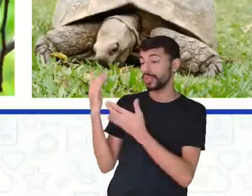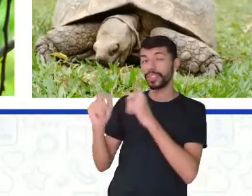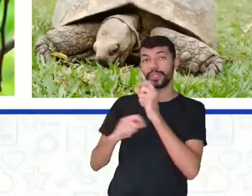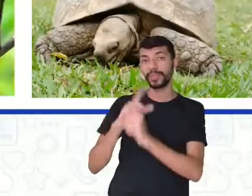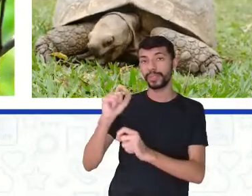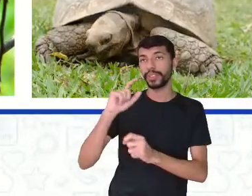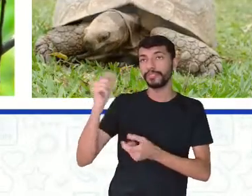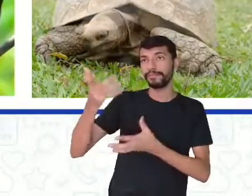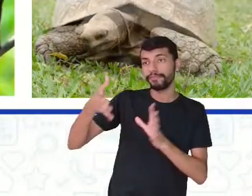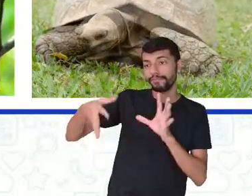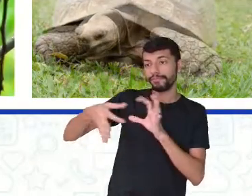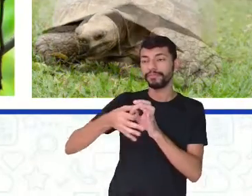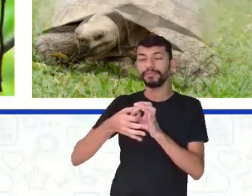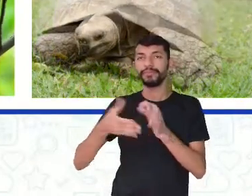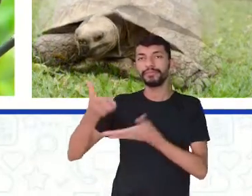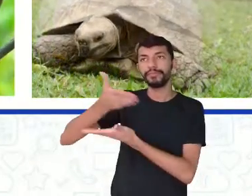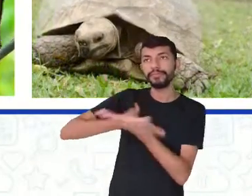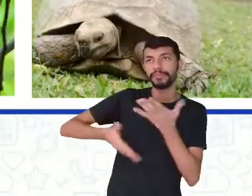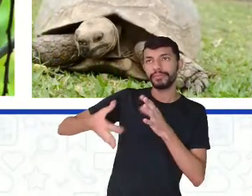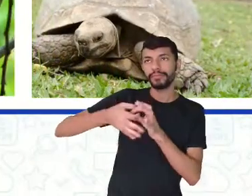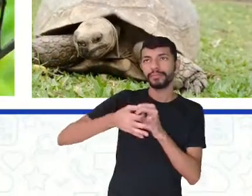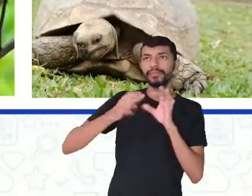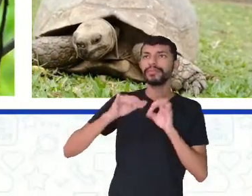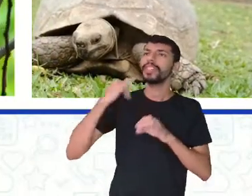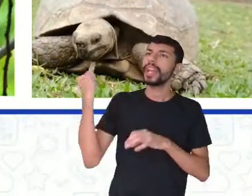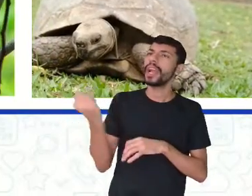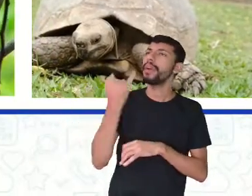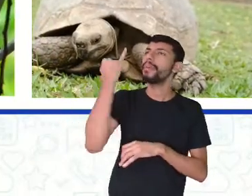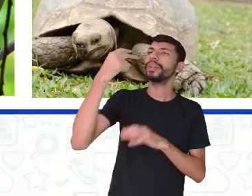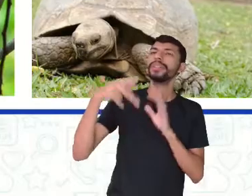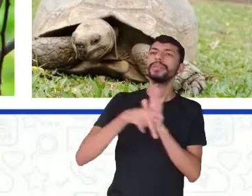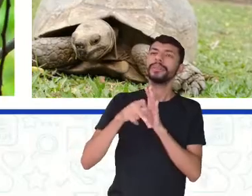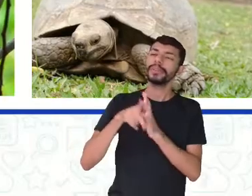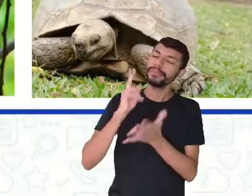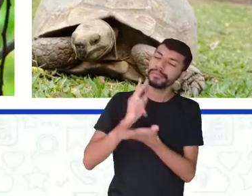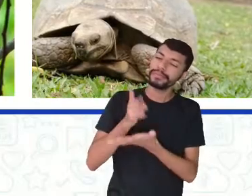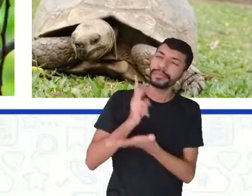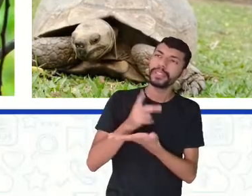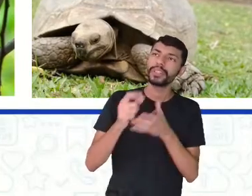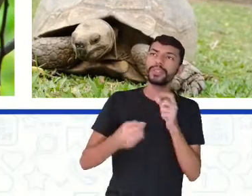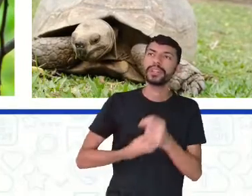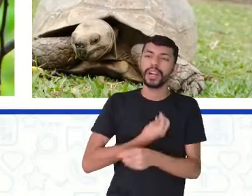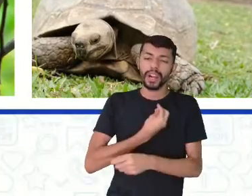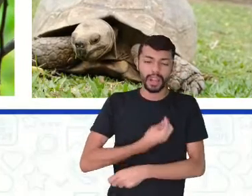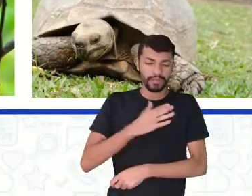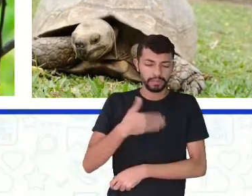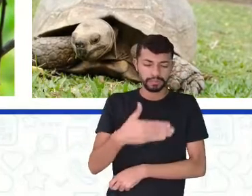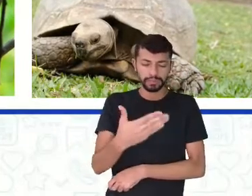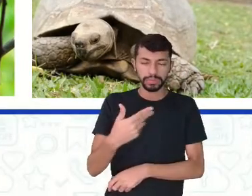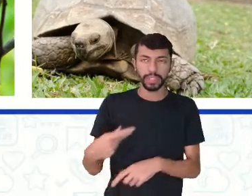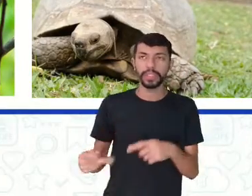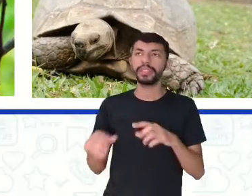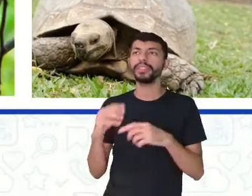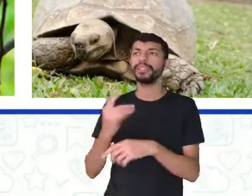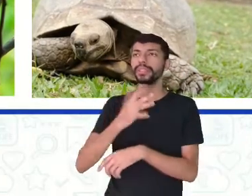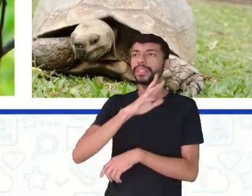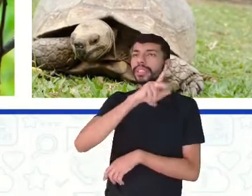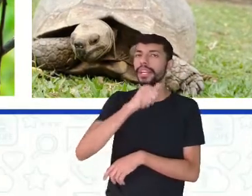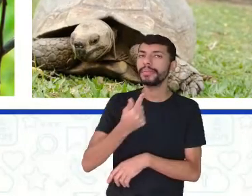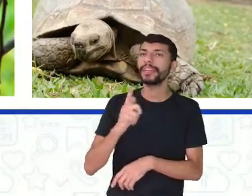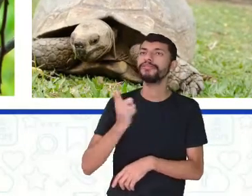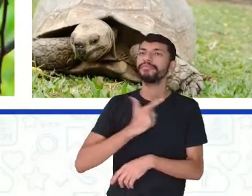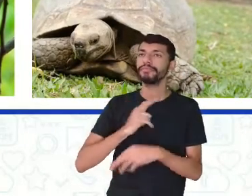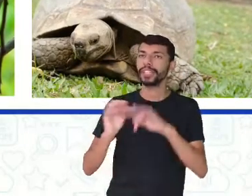está interligado, e tudo isso aí é importante para manter a sobrevivência das espécies que vivem no